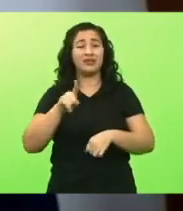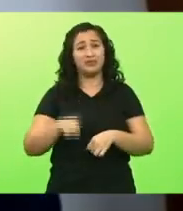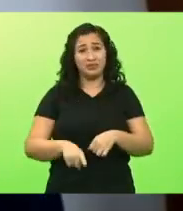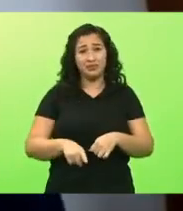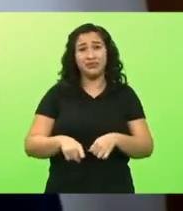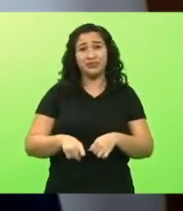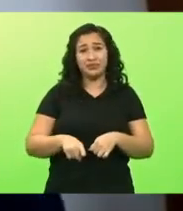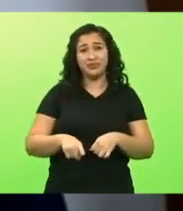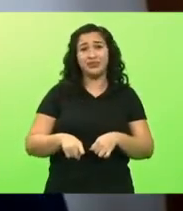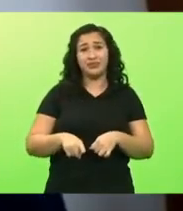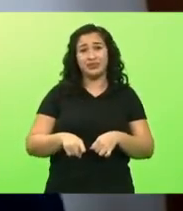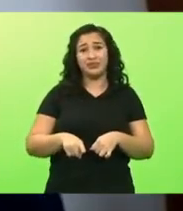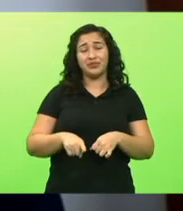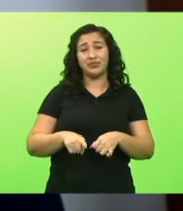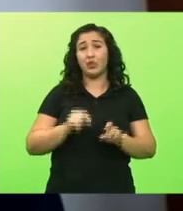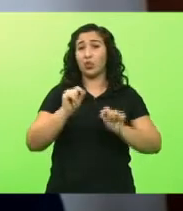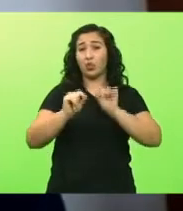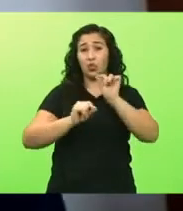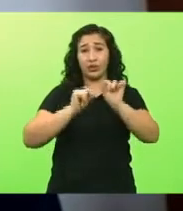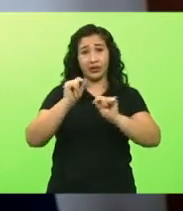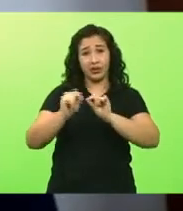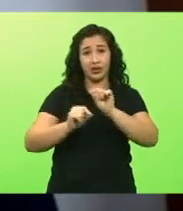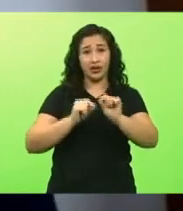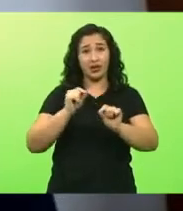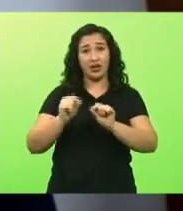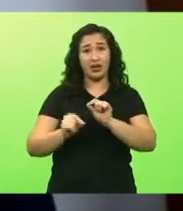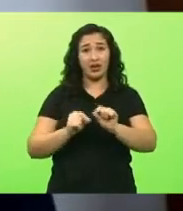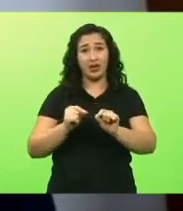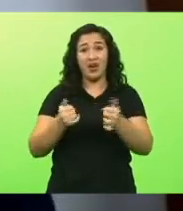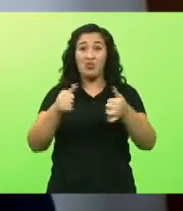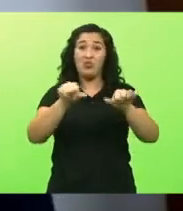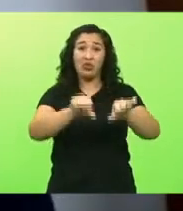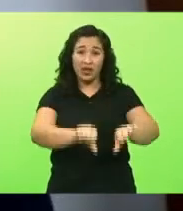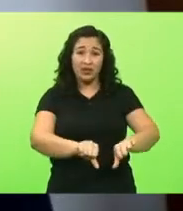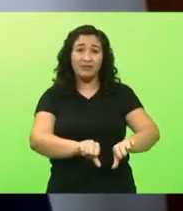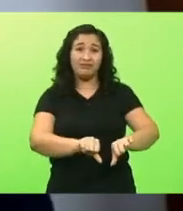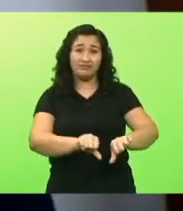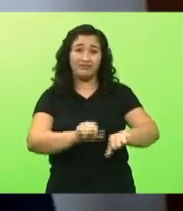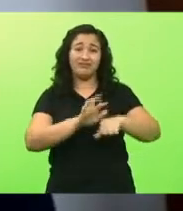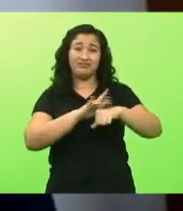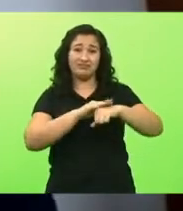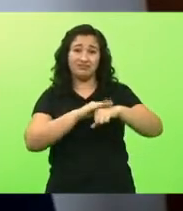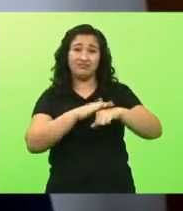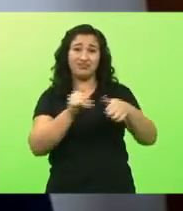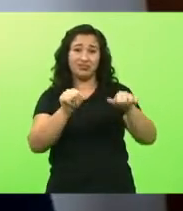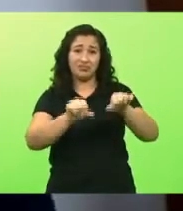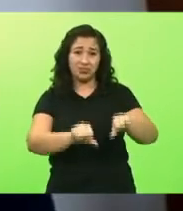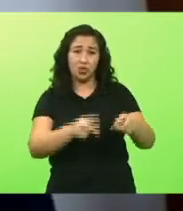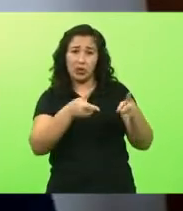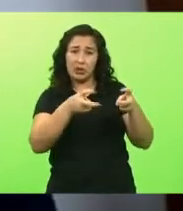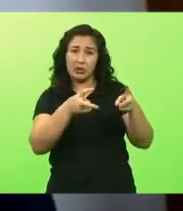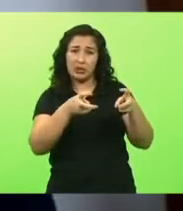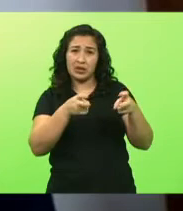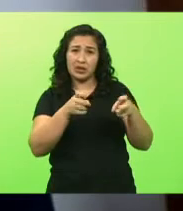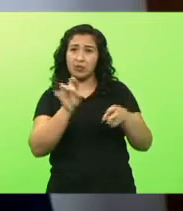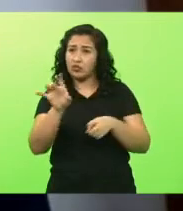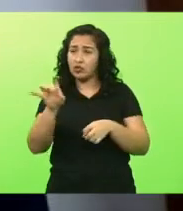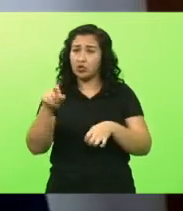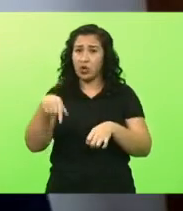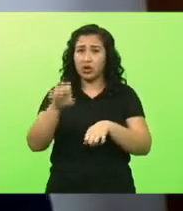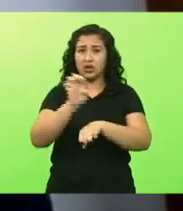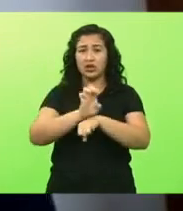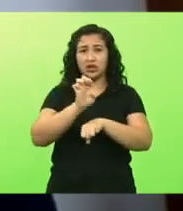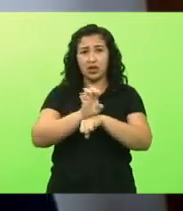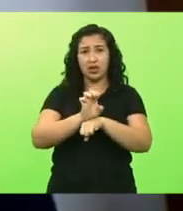ela a má percepção da doença não foi o governo do Estado de Santa Catarina que